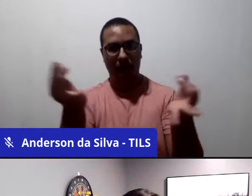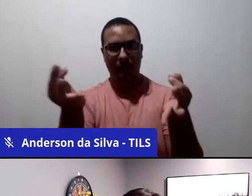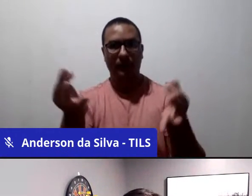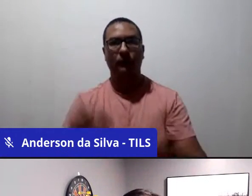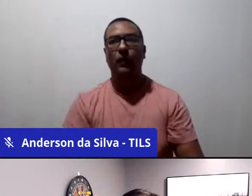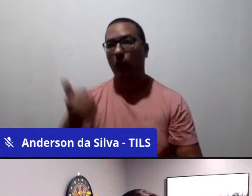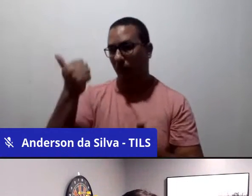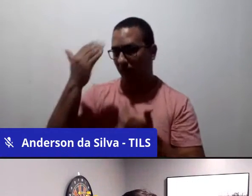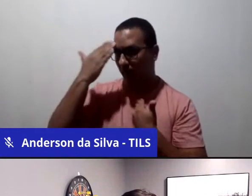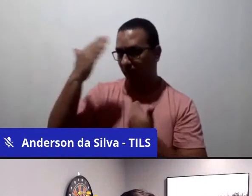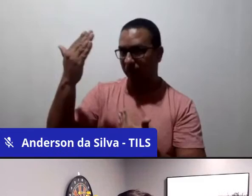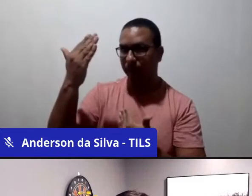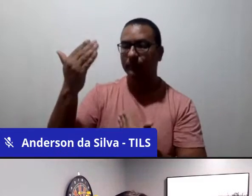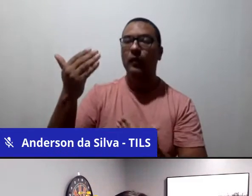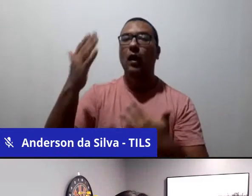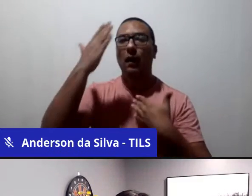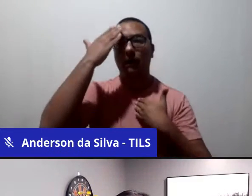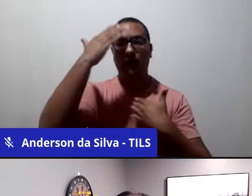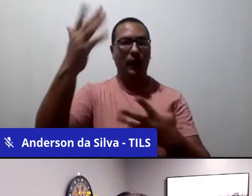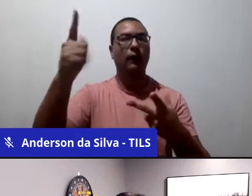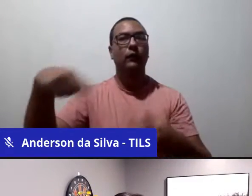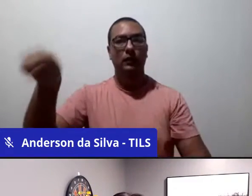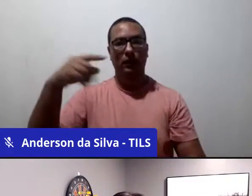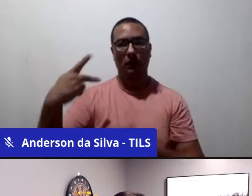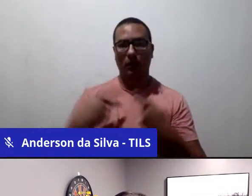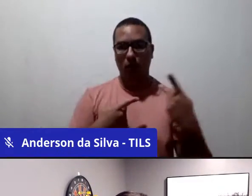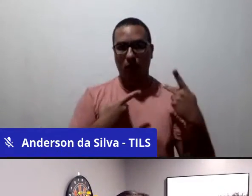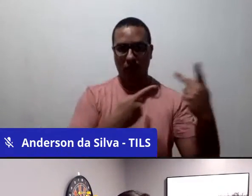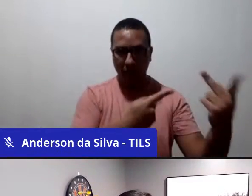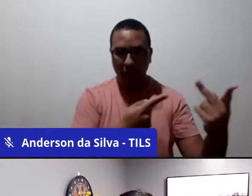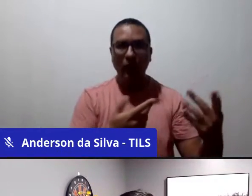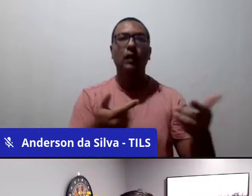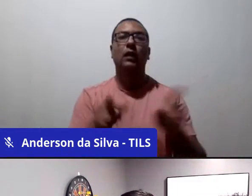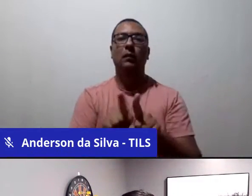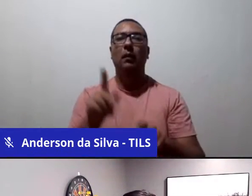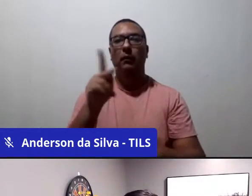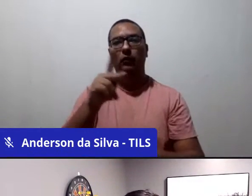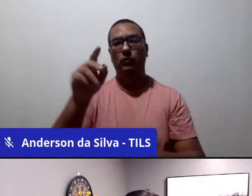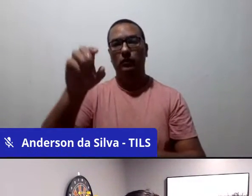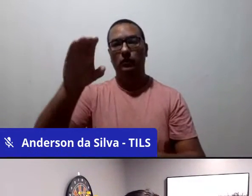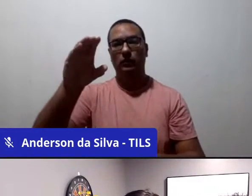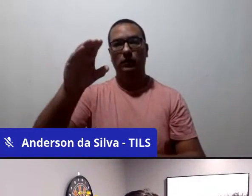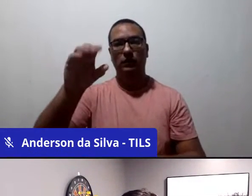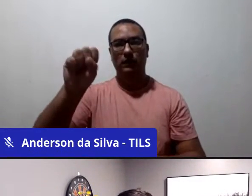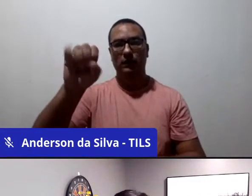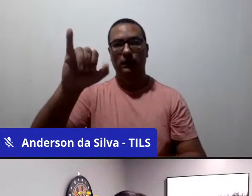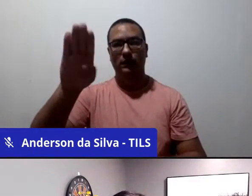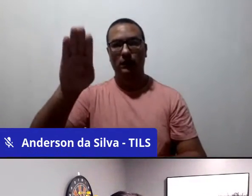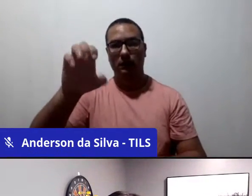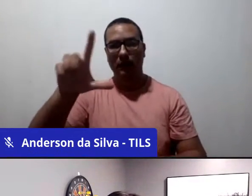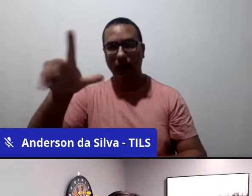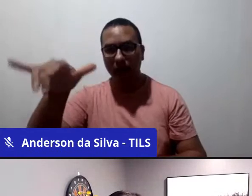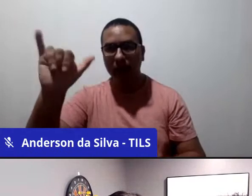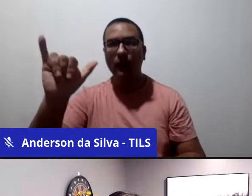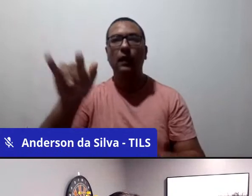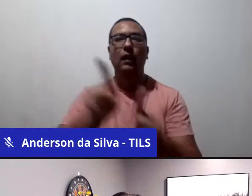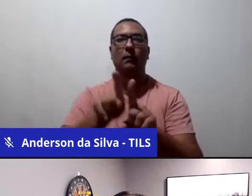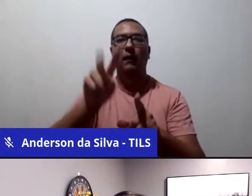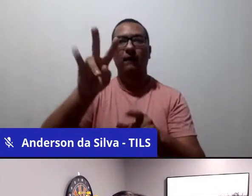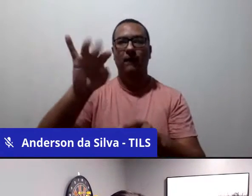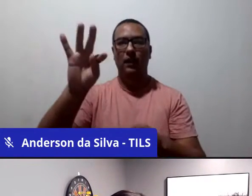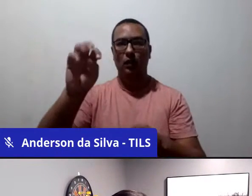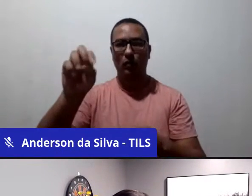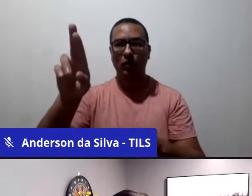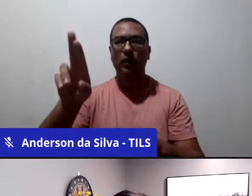Obrigado. Obrigado pelo convite, professora Solange, professora Sibeli, o Victor, que está aí